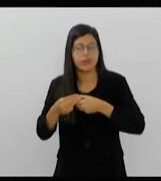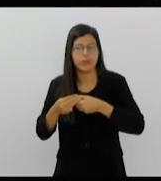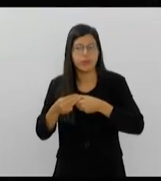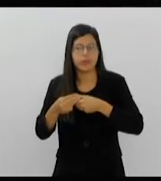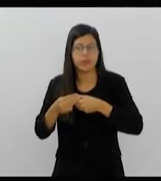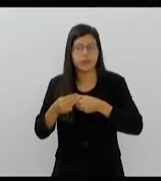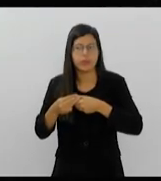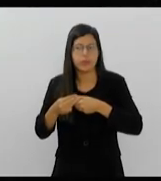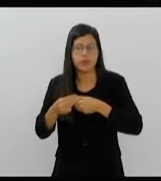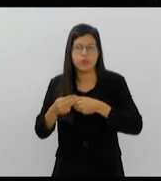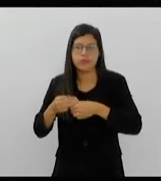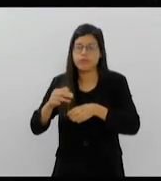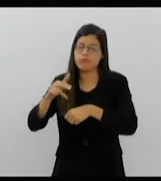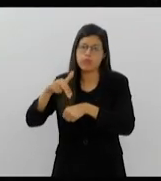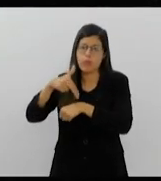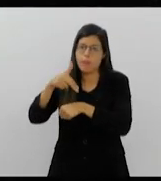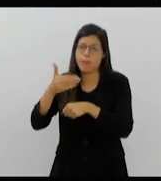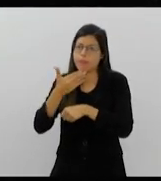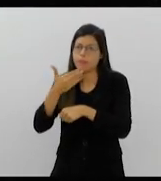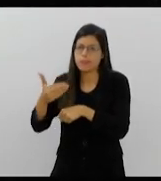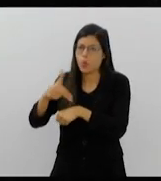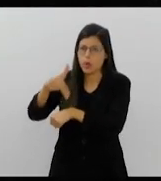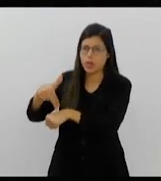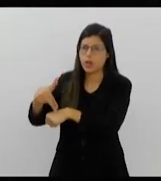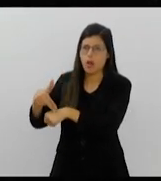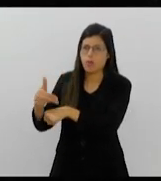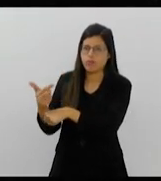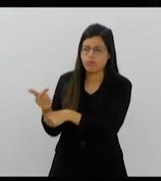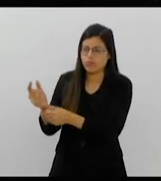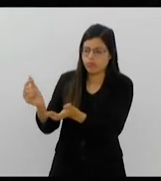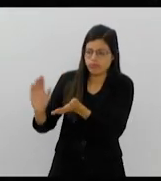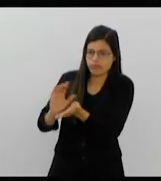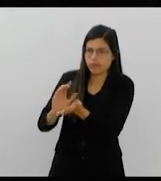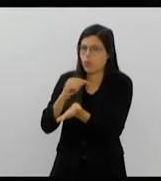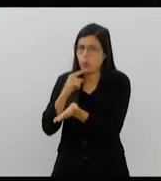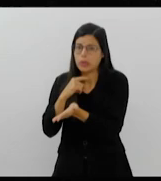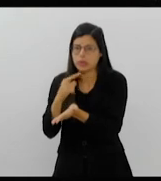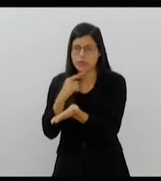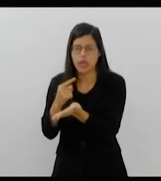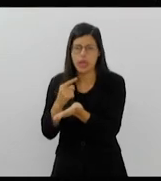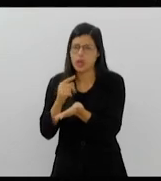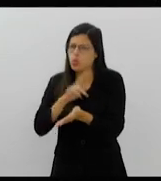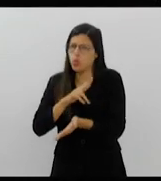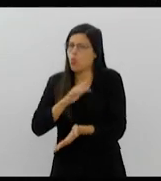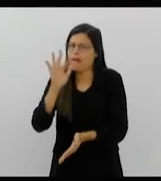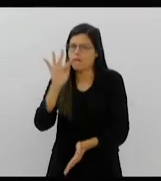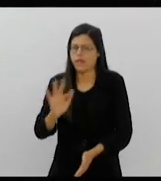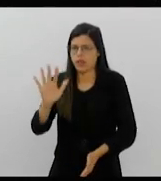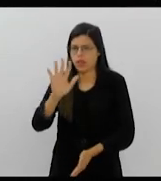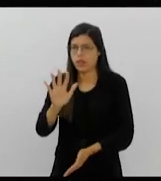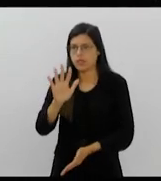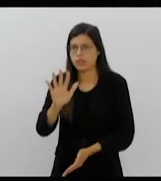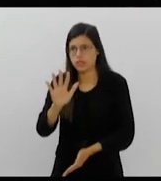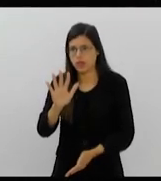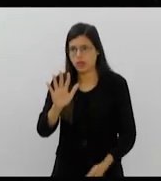de pires na mão. Isso não é federação, isso é um regime, né,